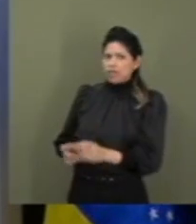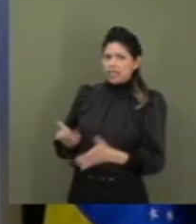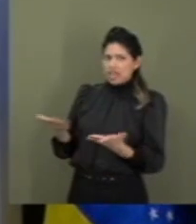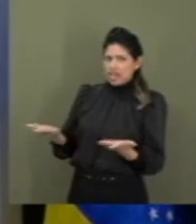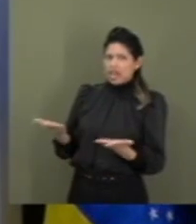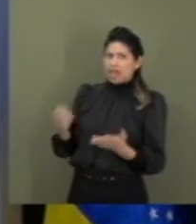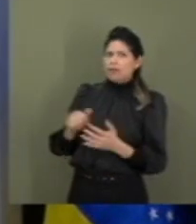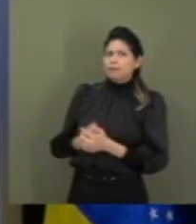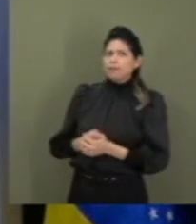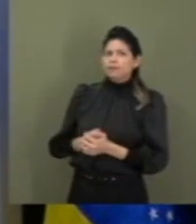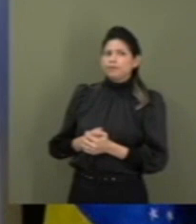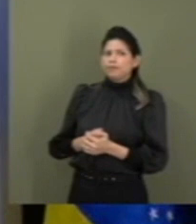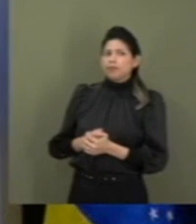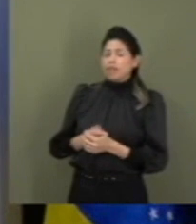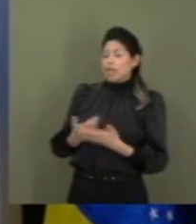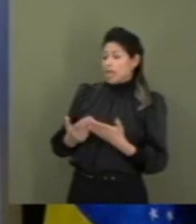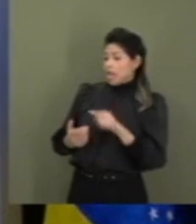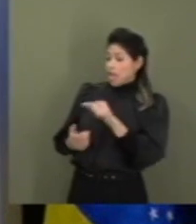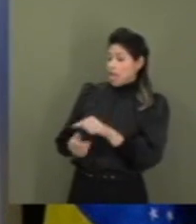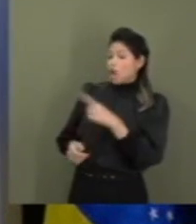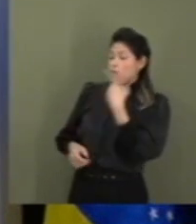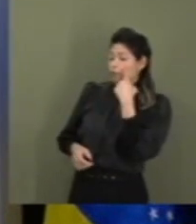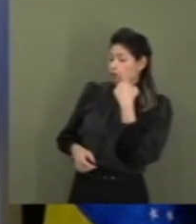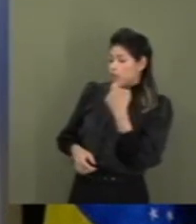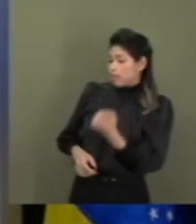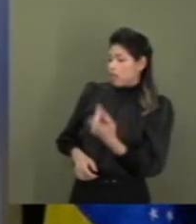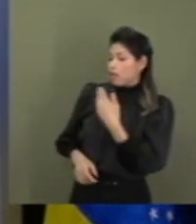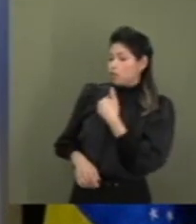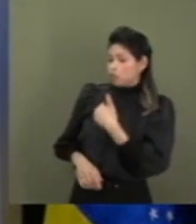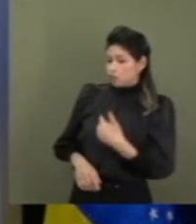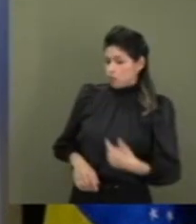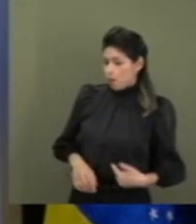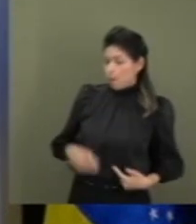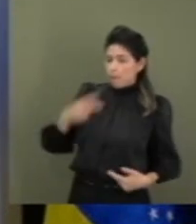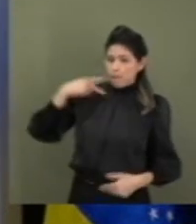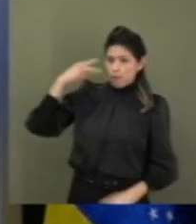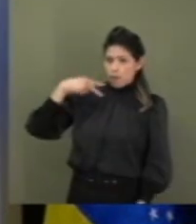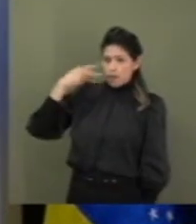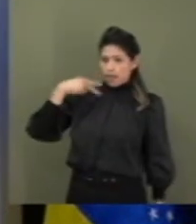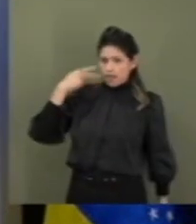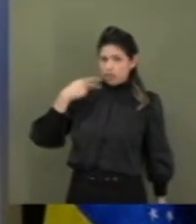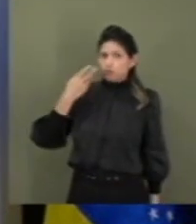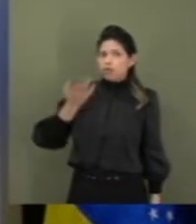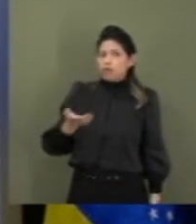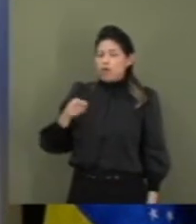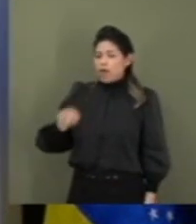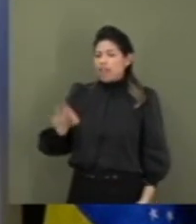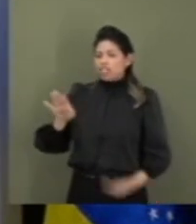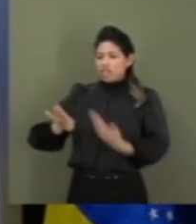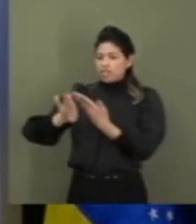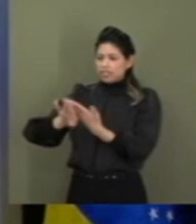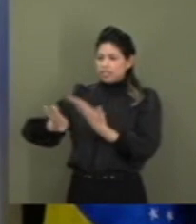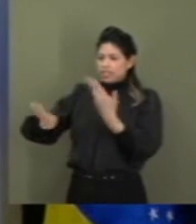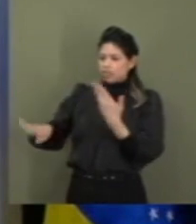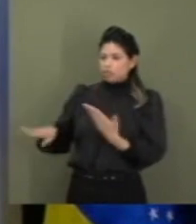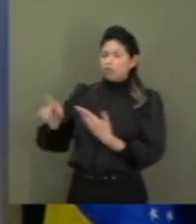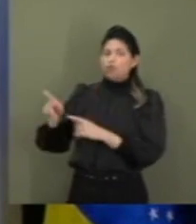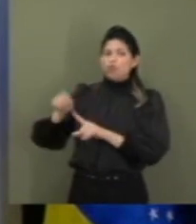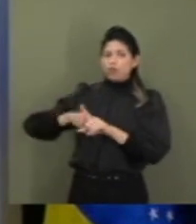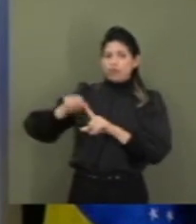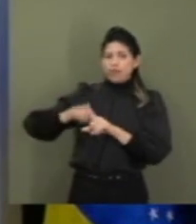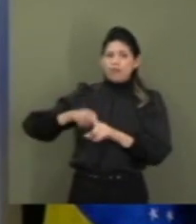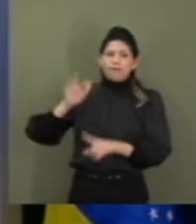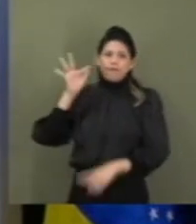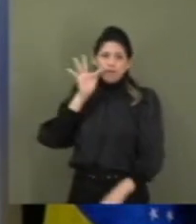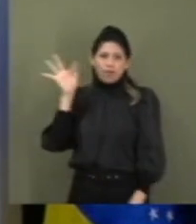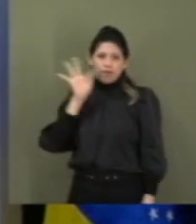entre aspas, interesse público. Ela estava afastada do cargo desde fevereiro, acusada